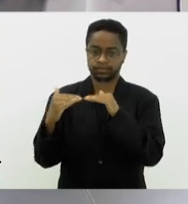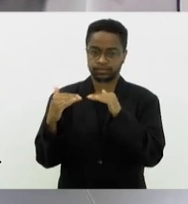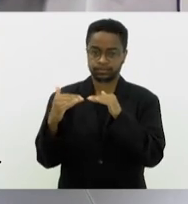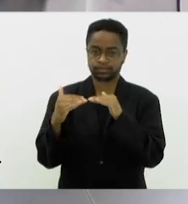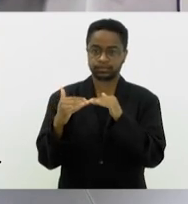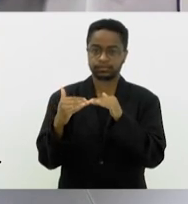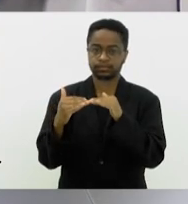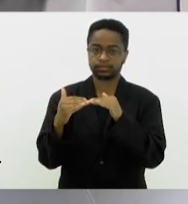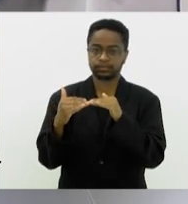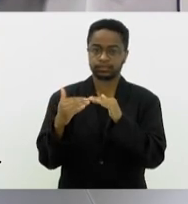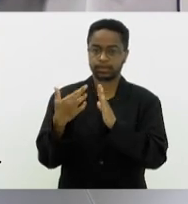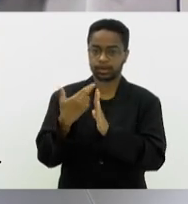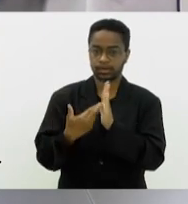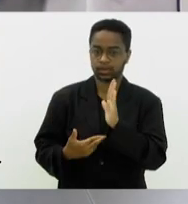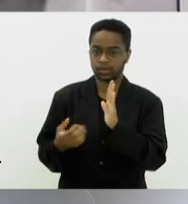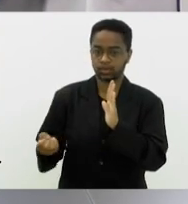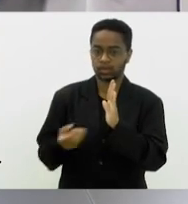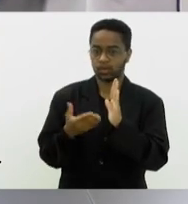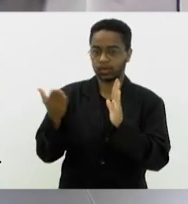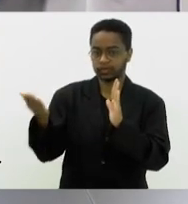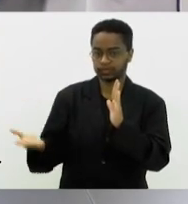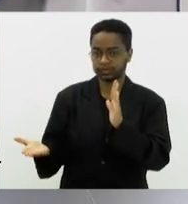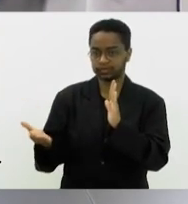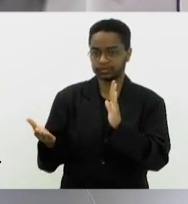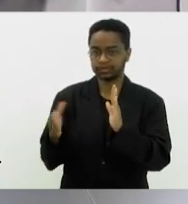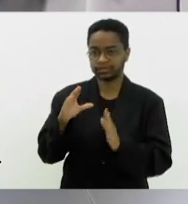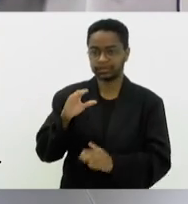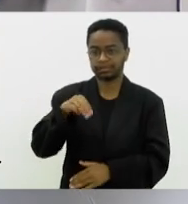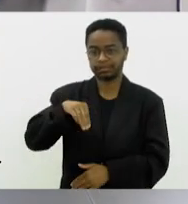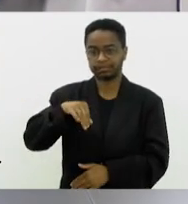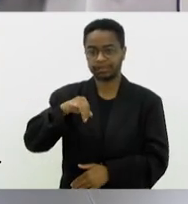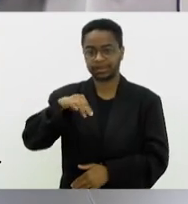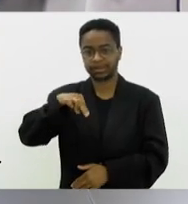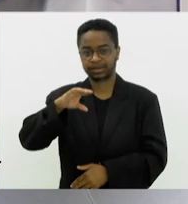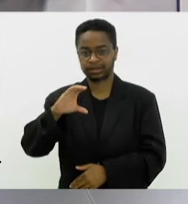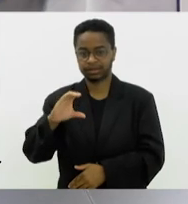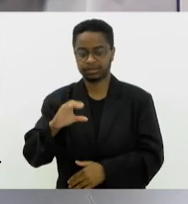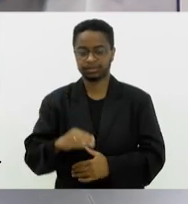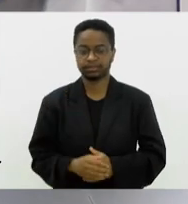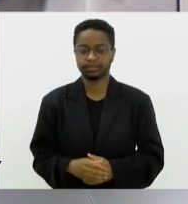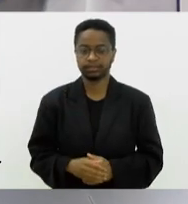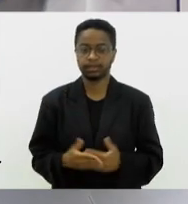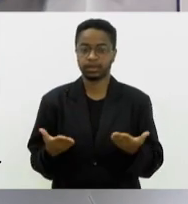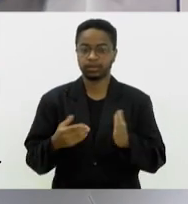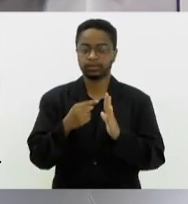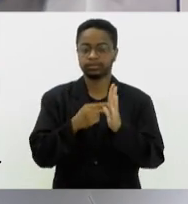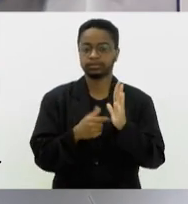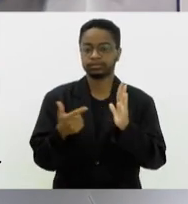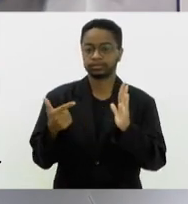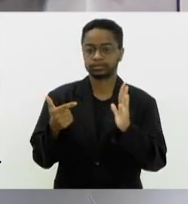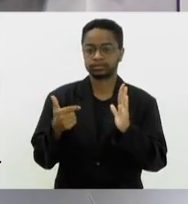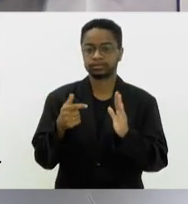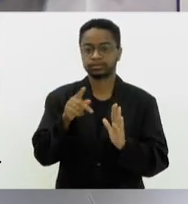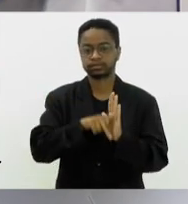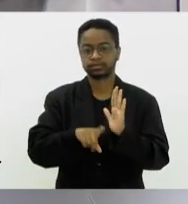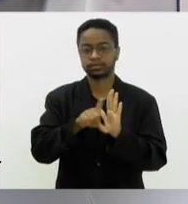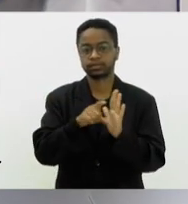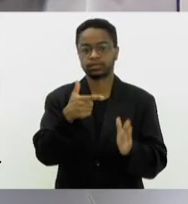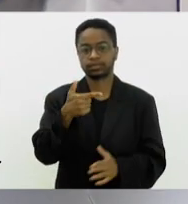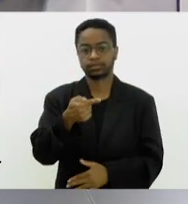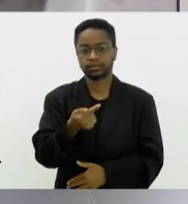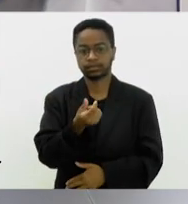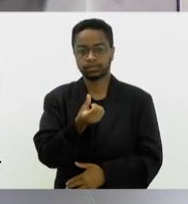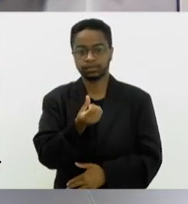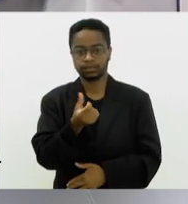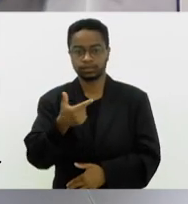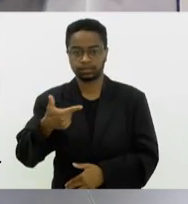favorável ao relatório do novo relator designado, deputado Carlos Mink. Bem, vamos ao item 12 da pauta. É o PL 2762 de